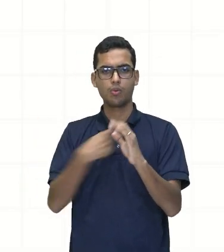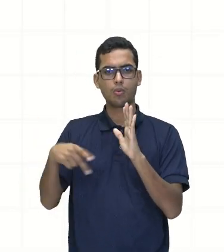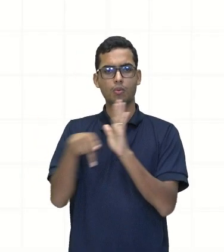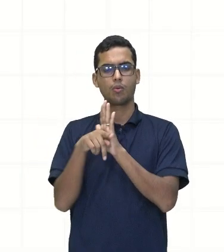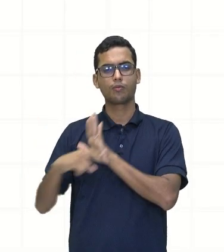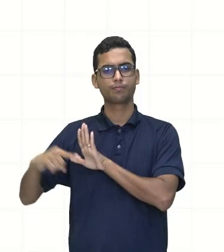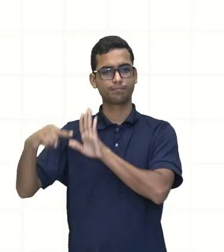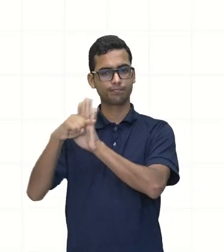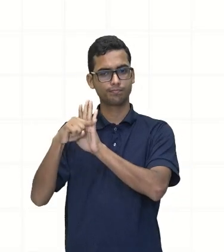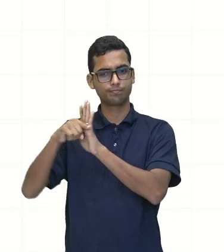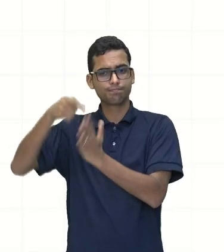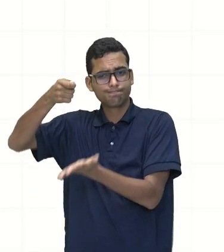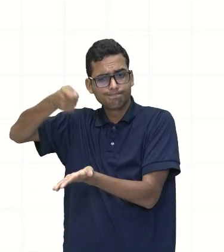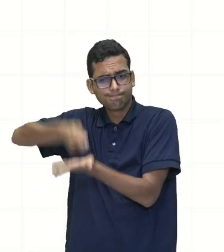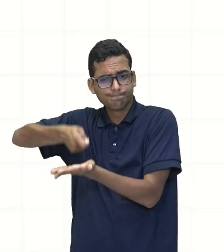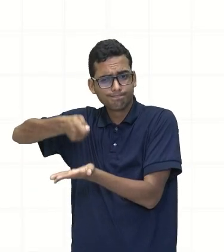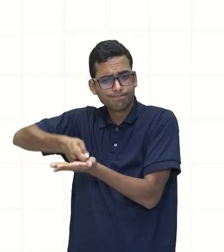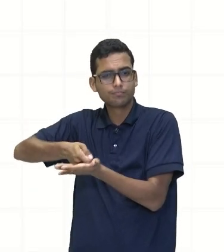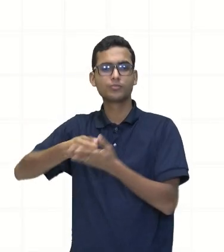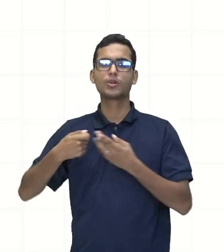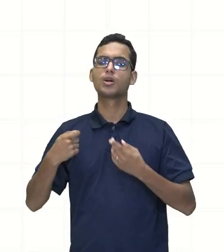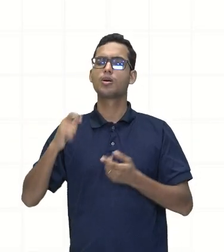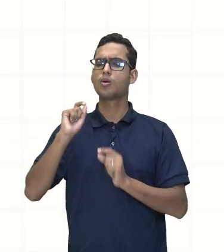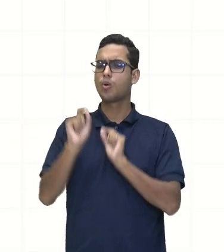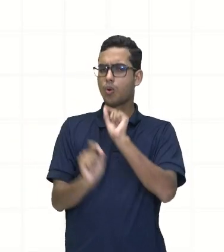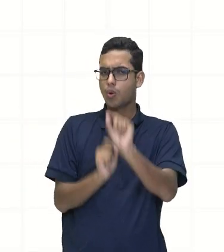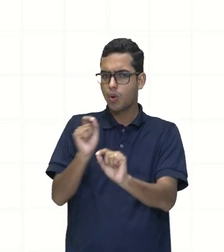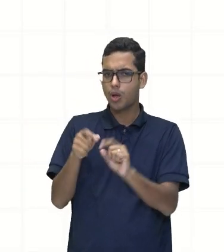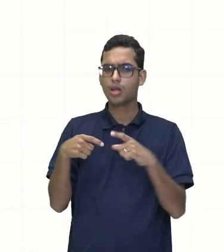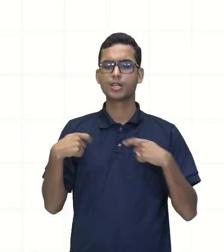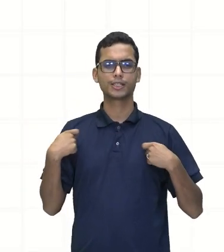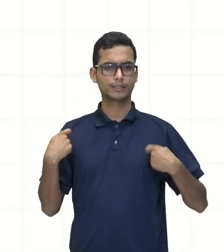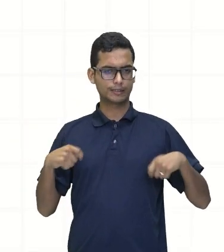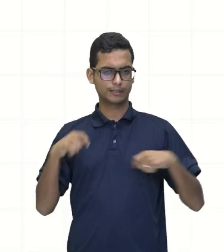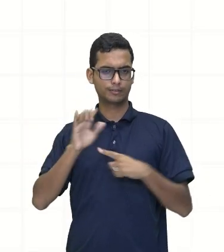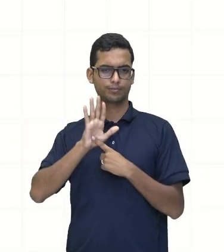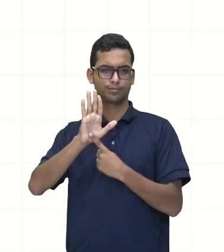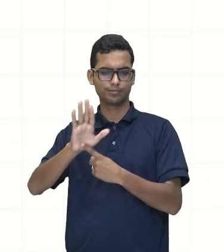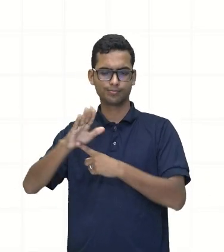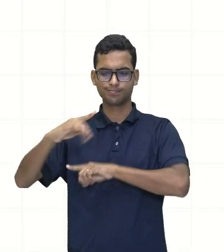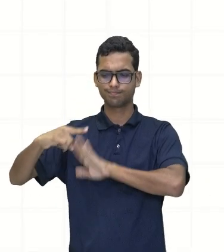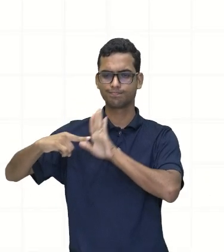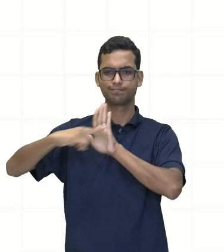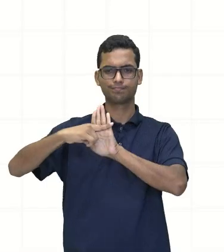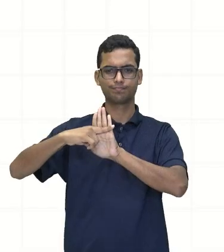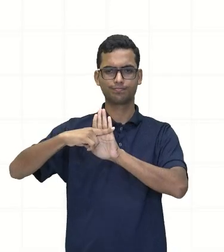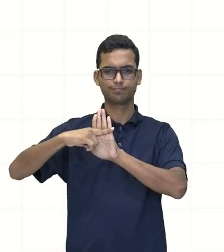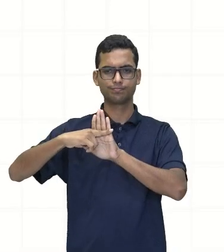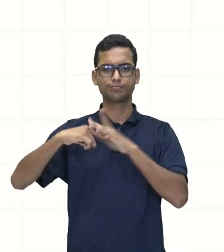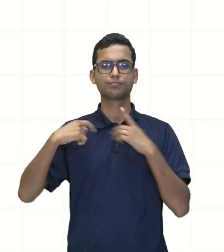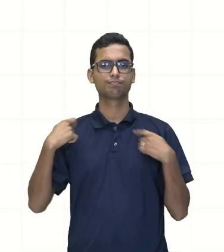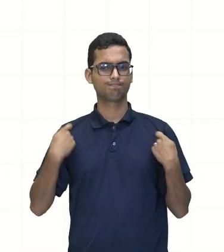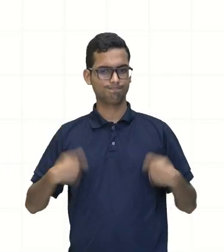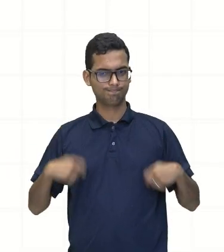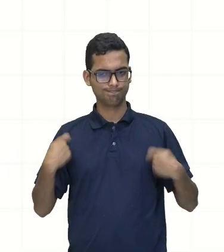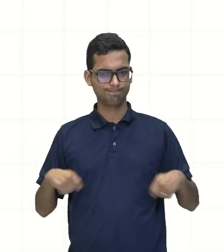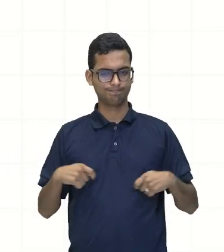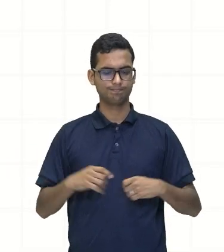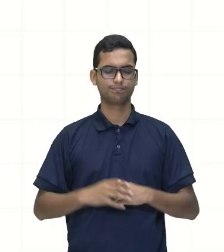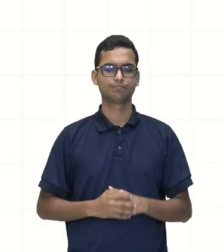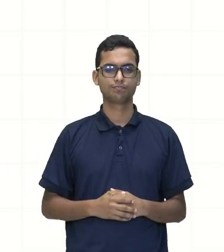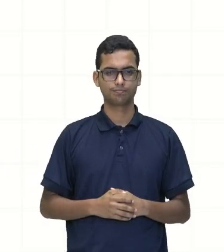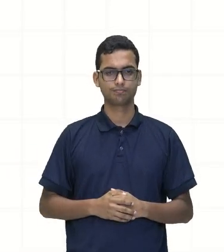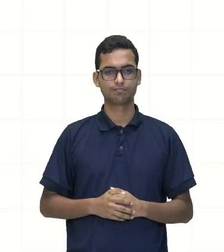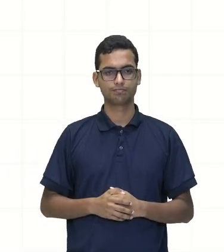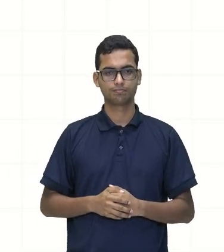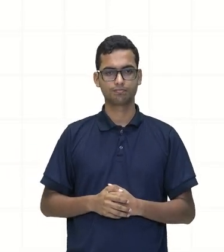negativos obrigatoriamente precisa aparecer o sinal de menos, indo